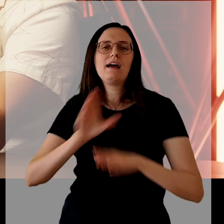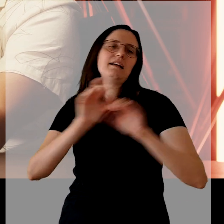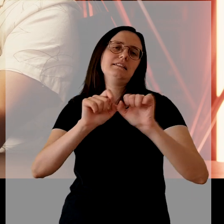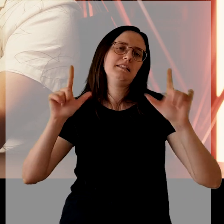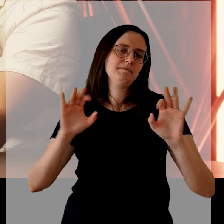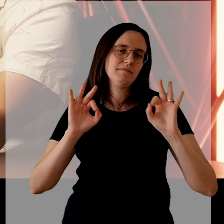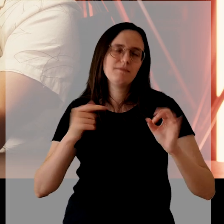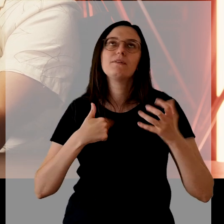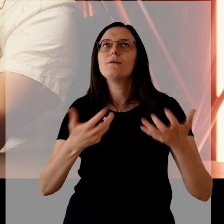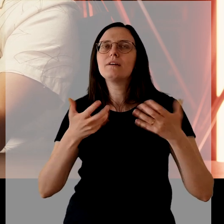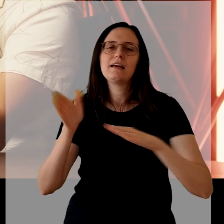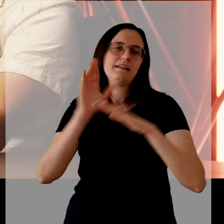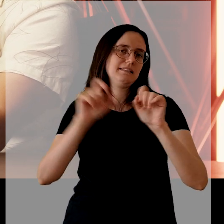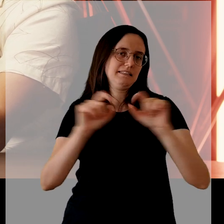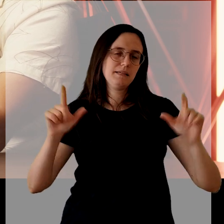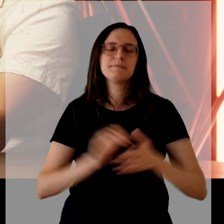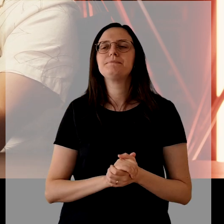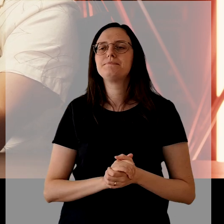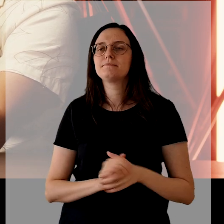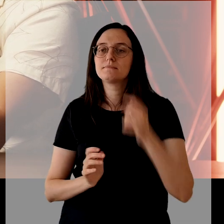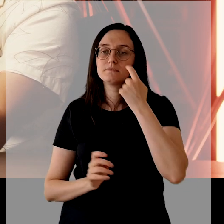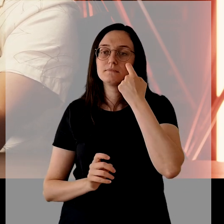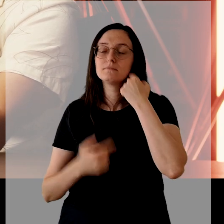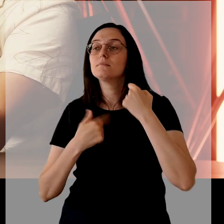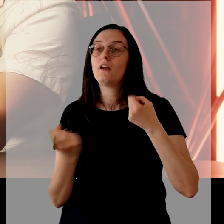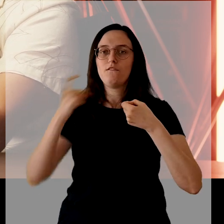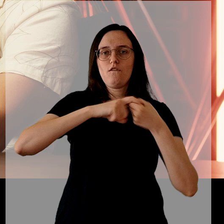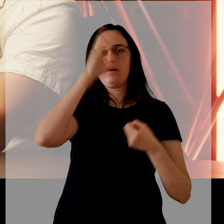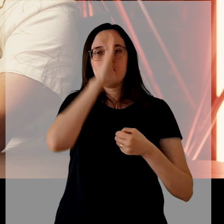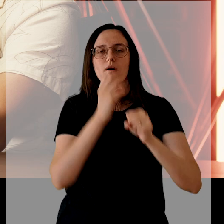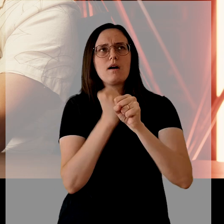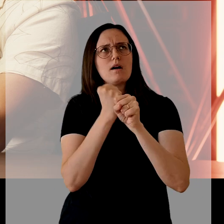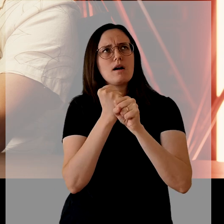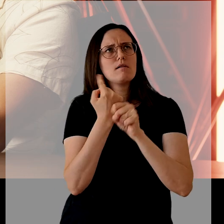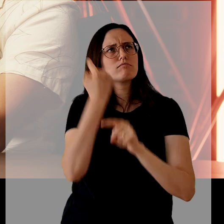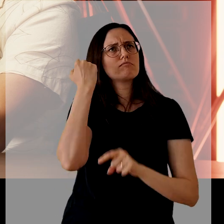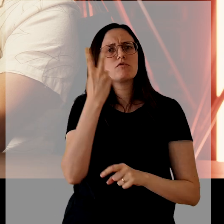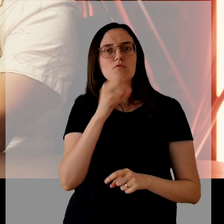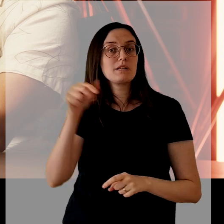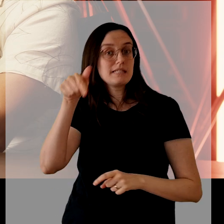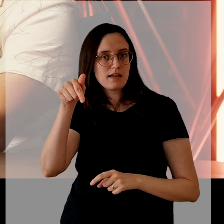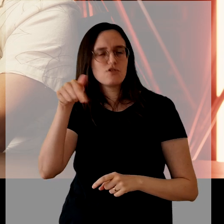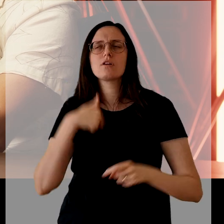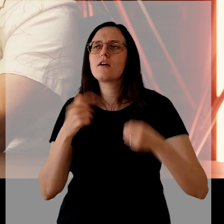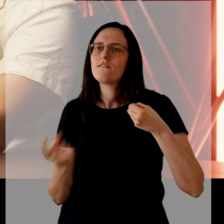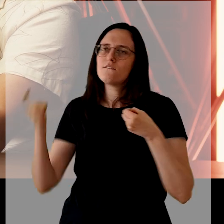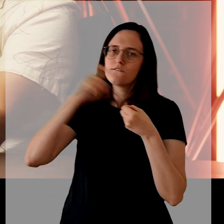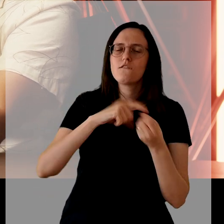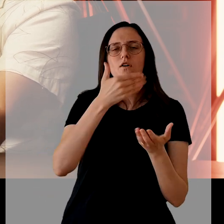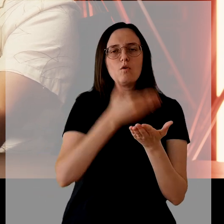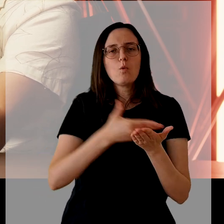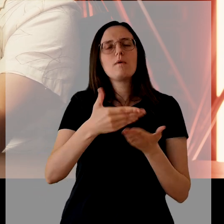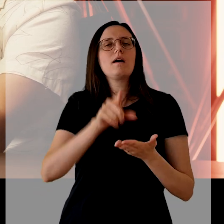cinema mesmo, o que eu queria era fazer cinema. Então foi quando eu voltei para o Brasil, em 2007, que eu